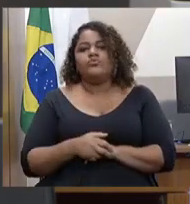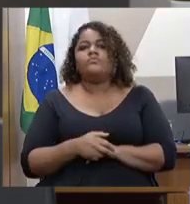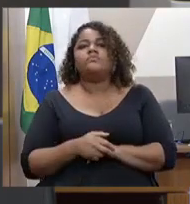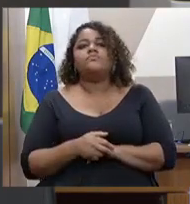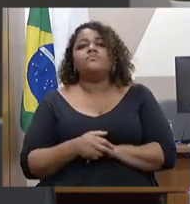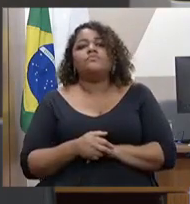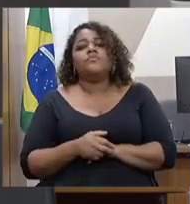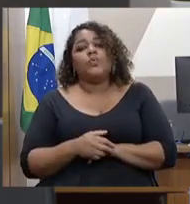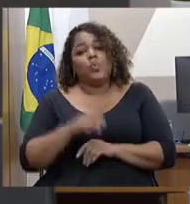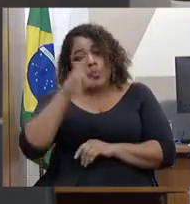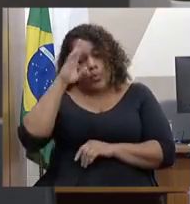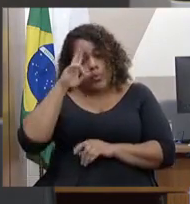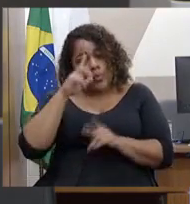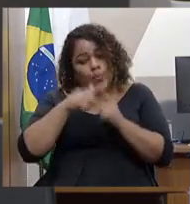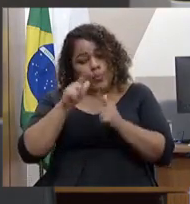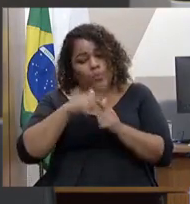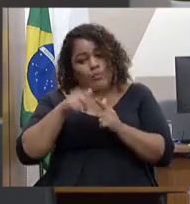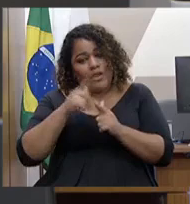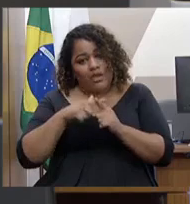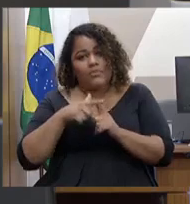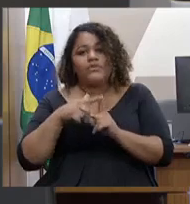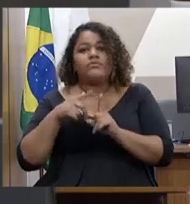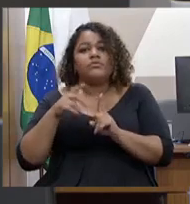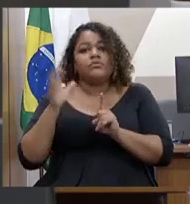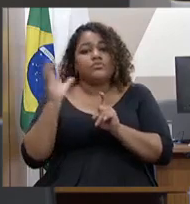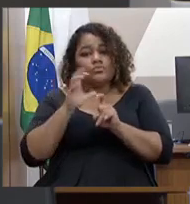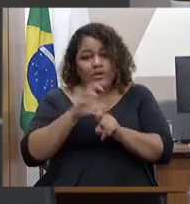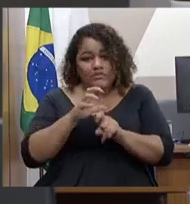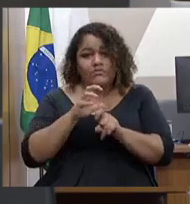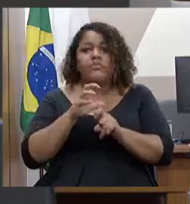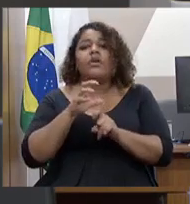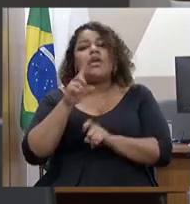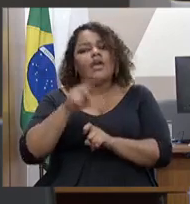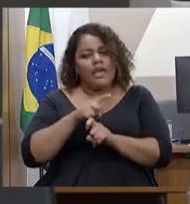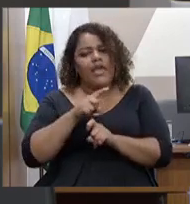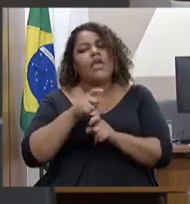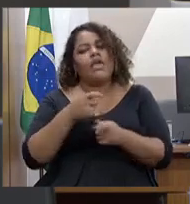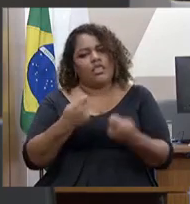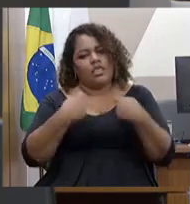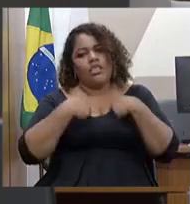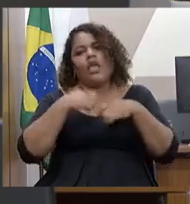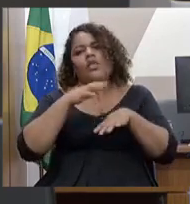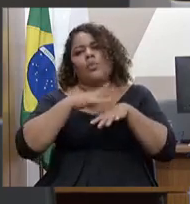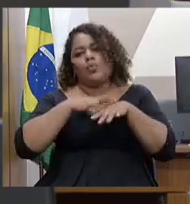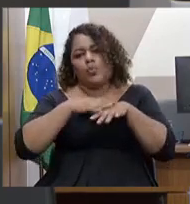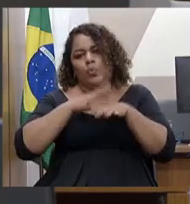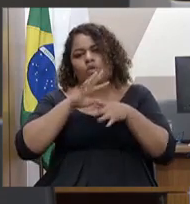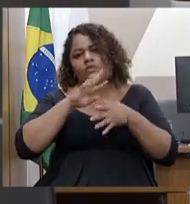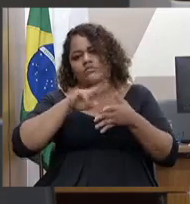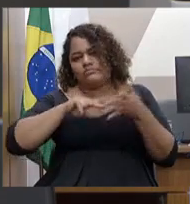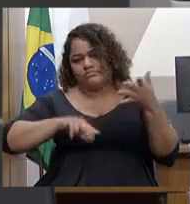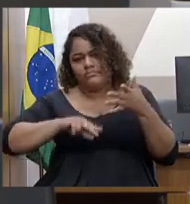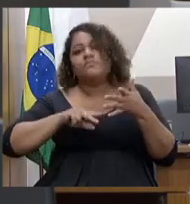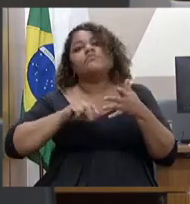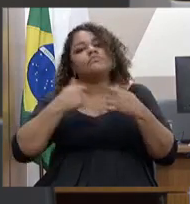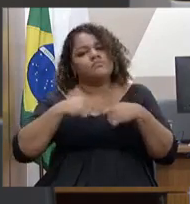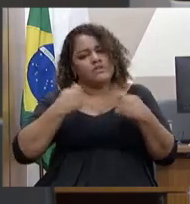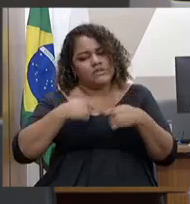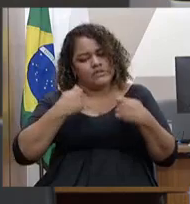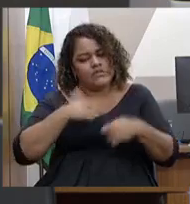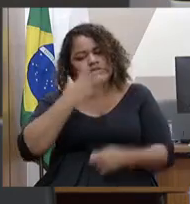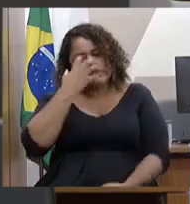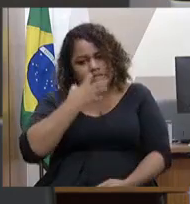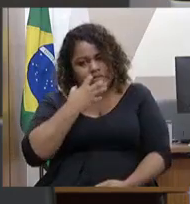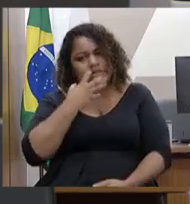problema também do assédio moral ele é assim um desencadear desencadeador de doença de adoecimento e precisa ser levado a sério precisa